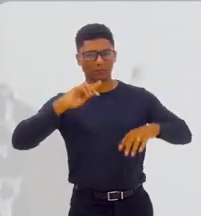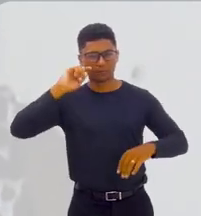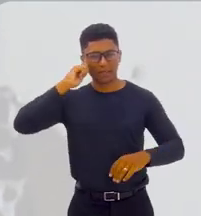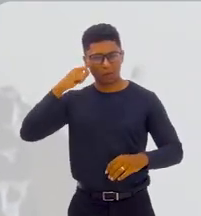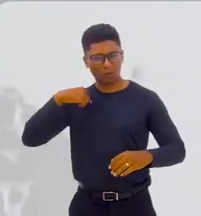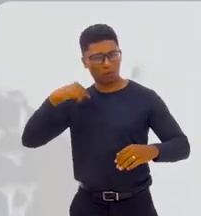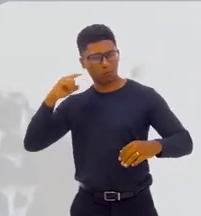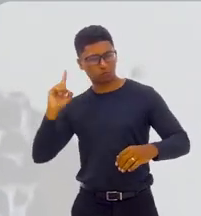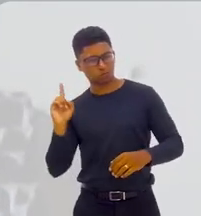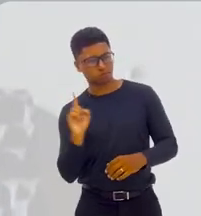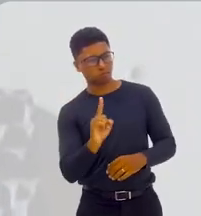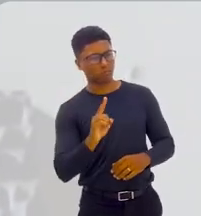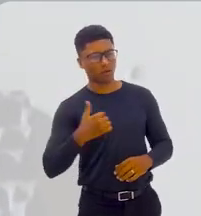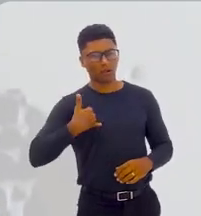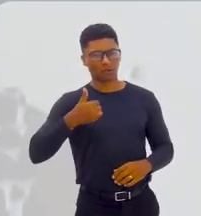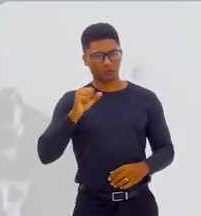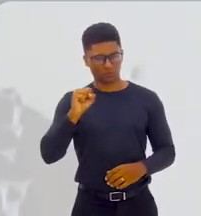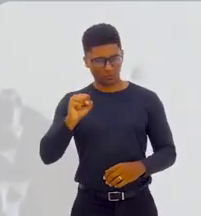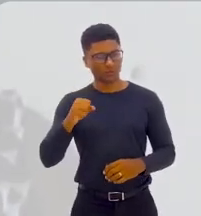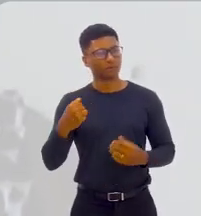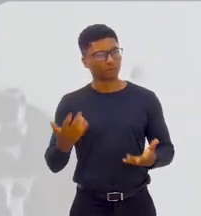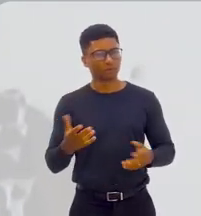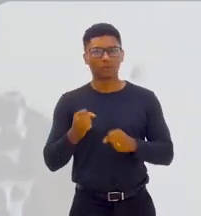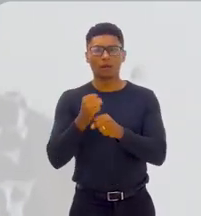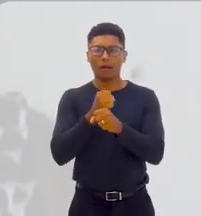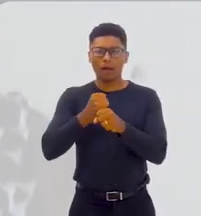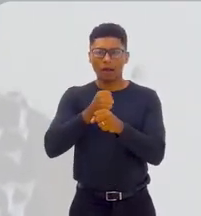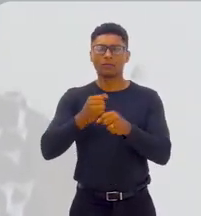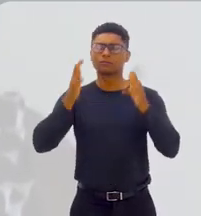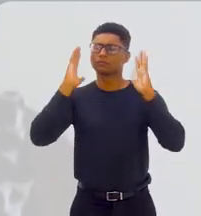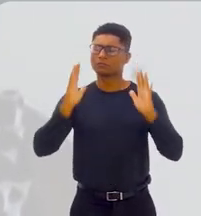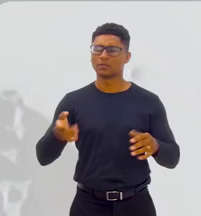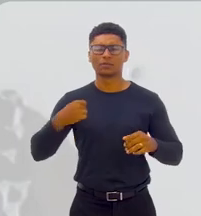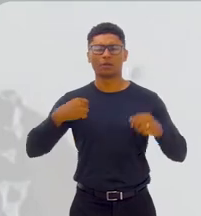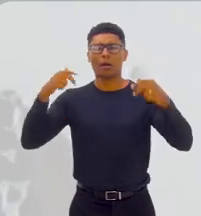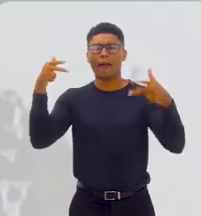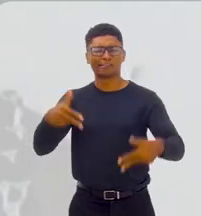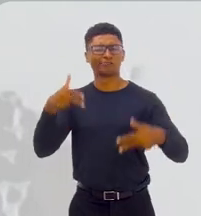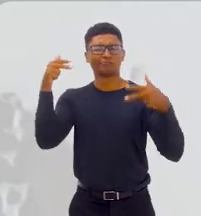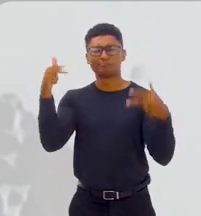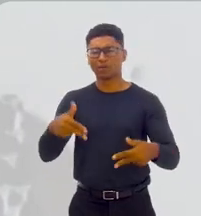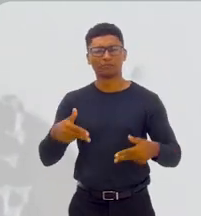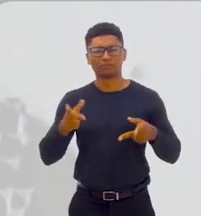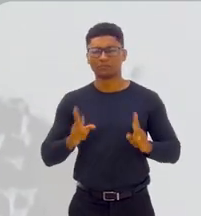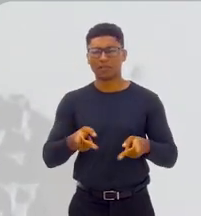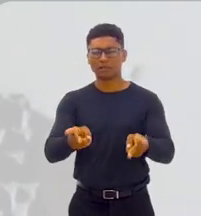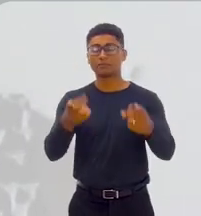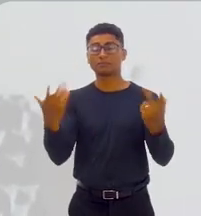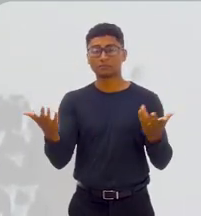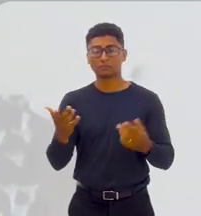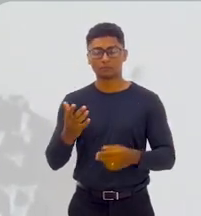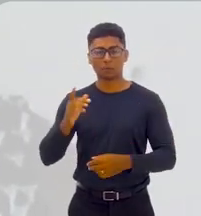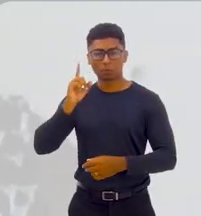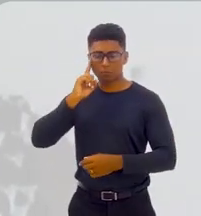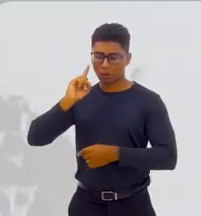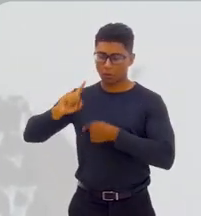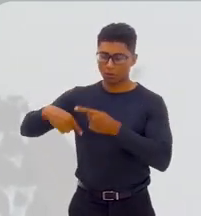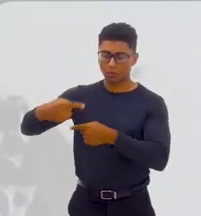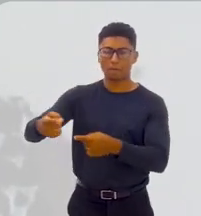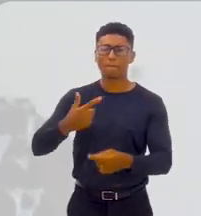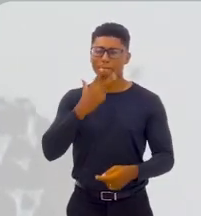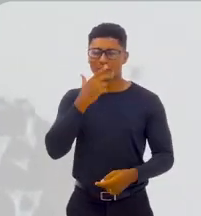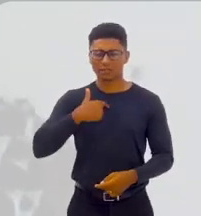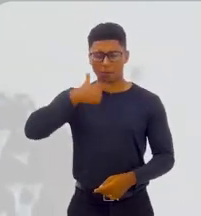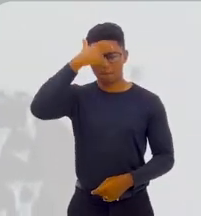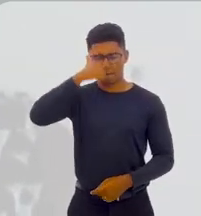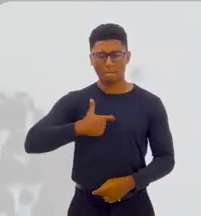negro aos 18 anos. Então, tem muitos anos que eu estou no ativismo e isso, cada dia que passa, eu sou ainda